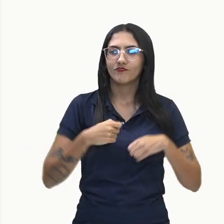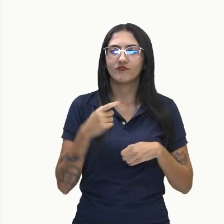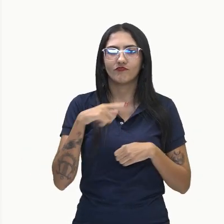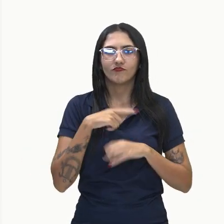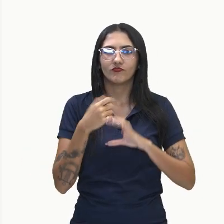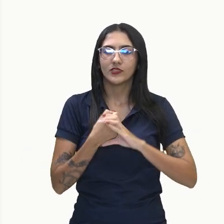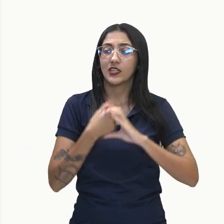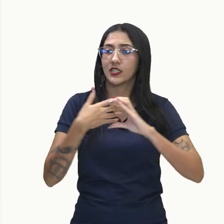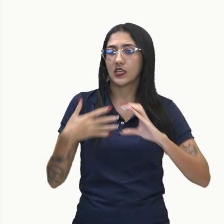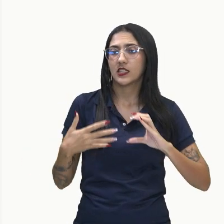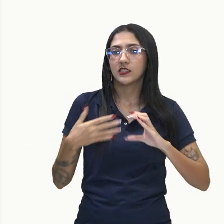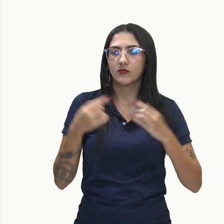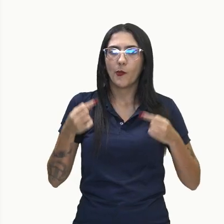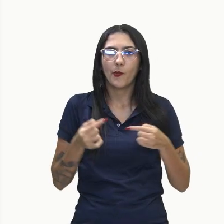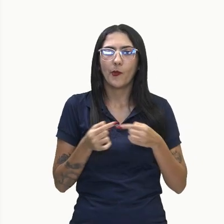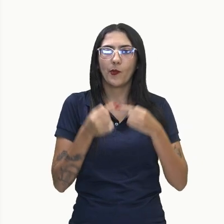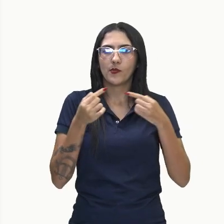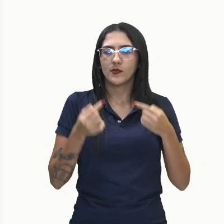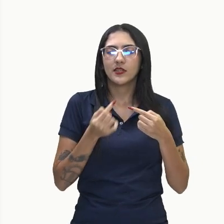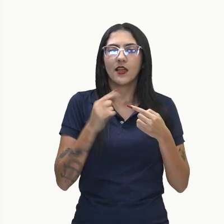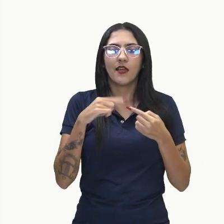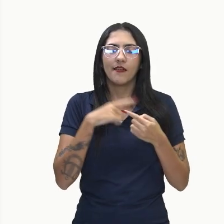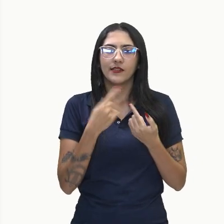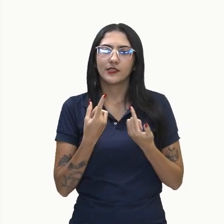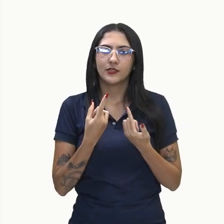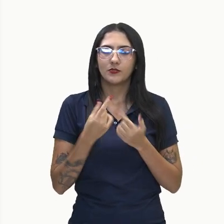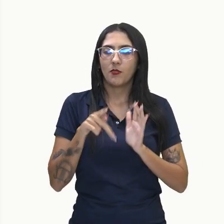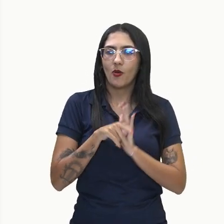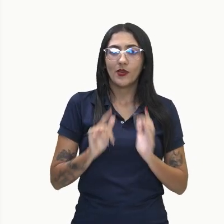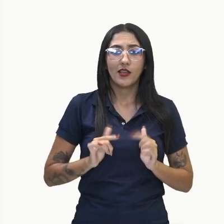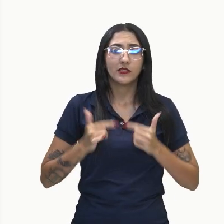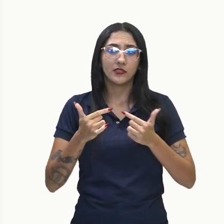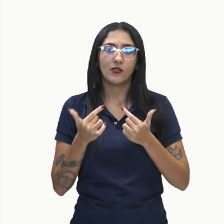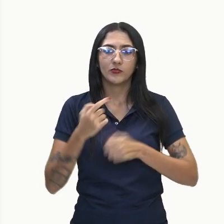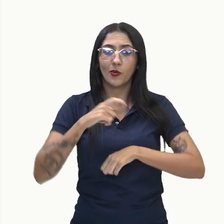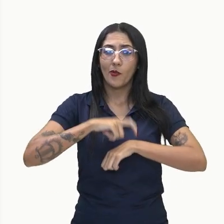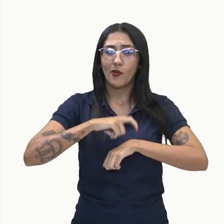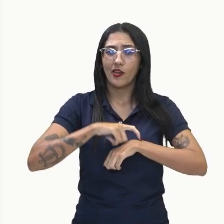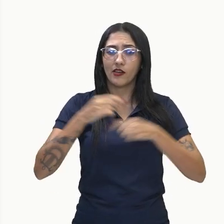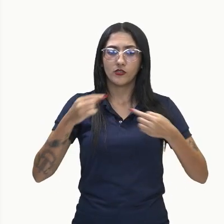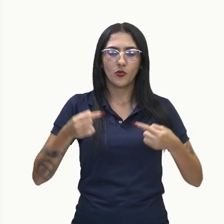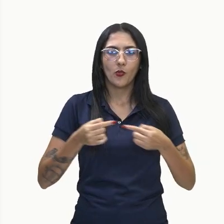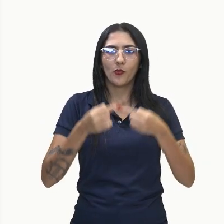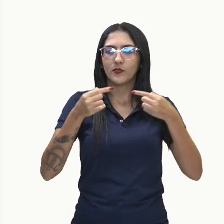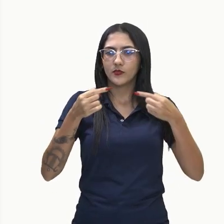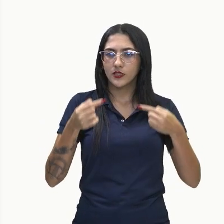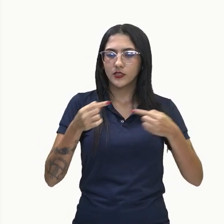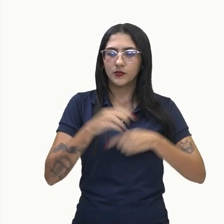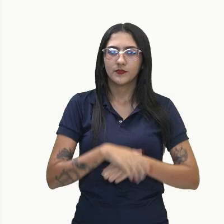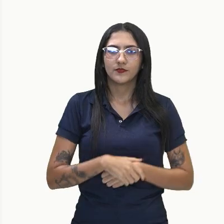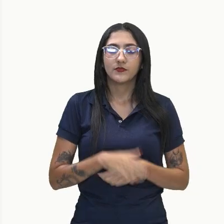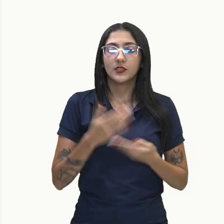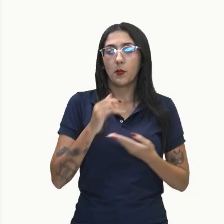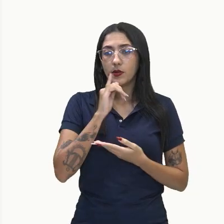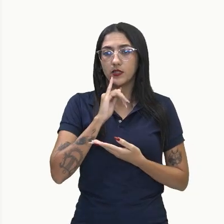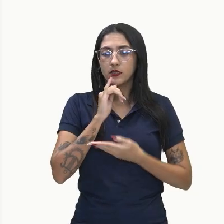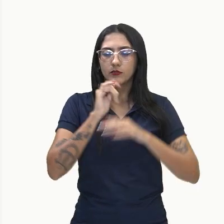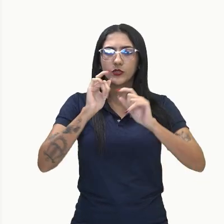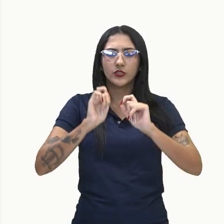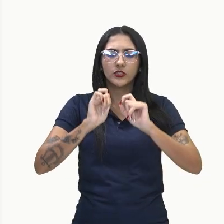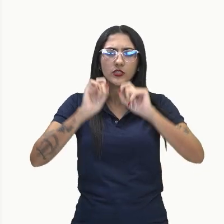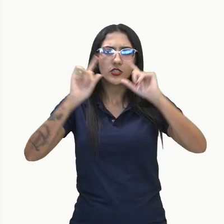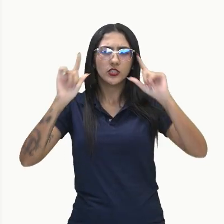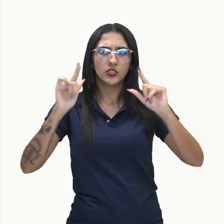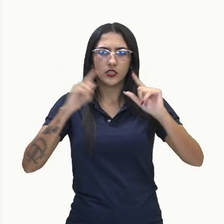de sincronizar, né, essas atividades em horários compatíveis. Então, de dia, eu vou ter ali